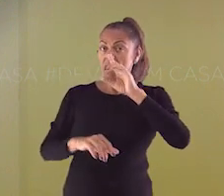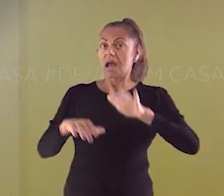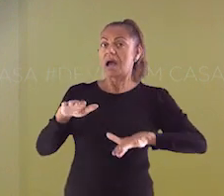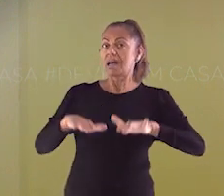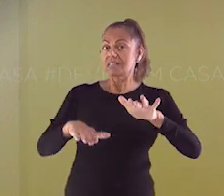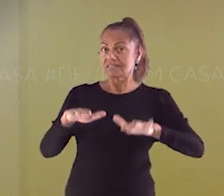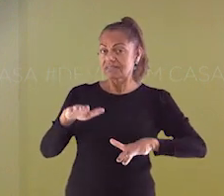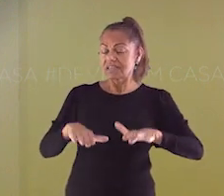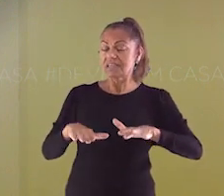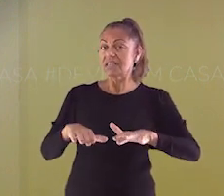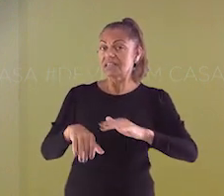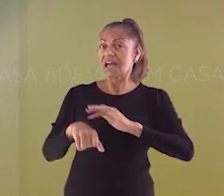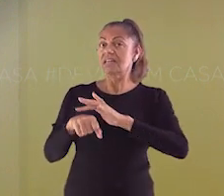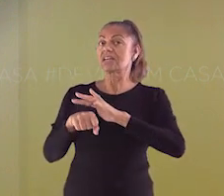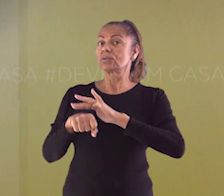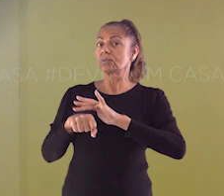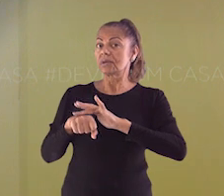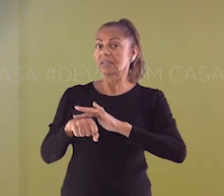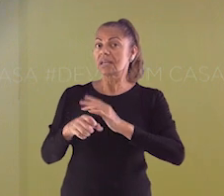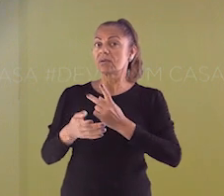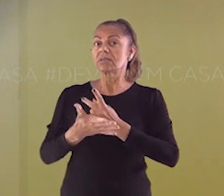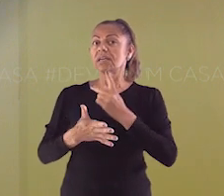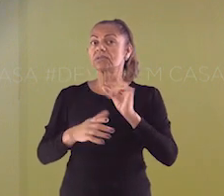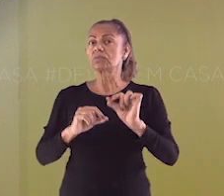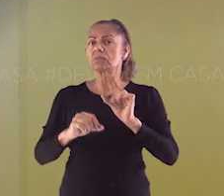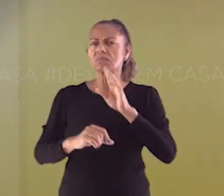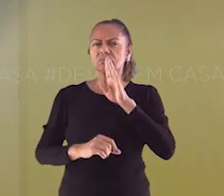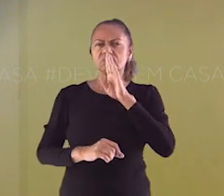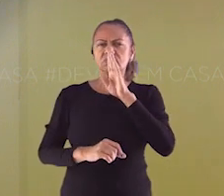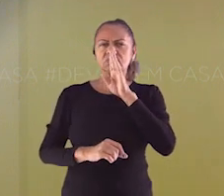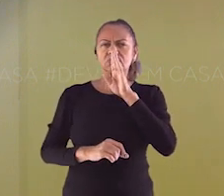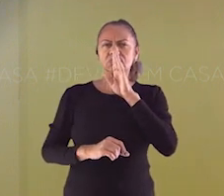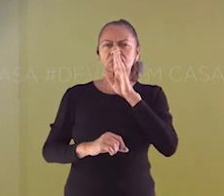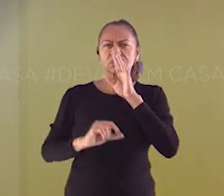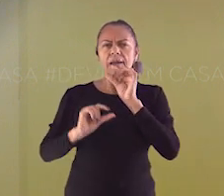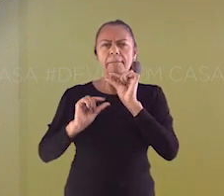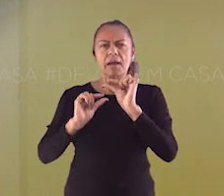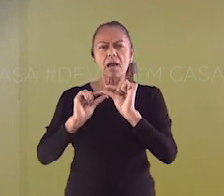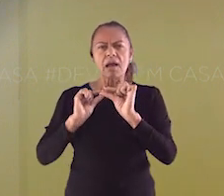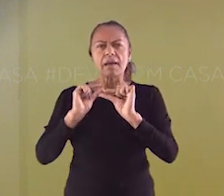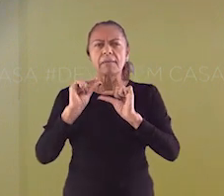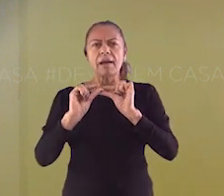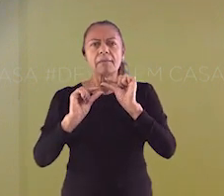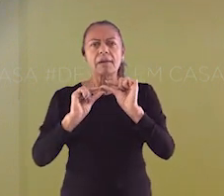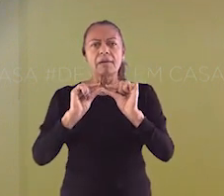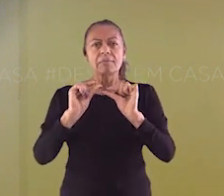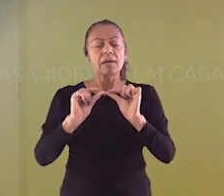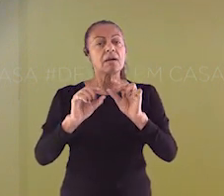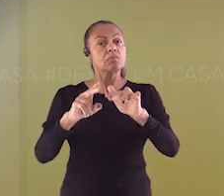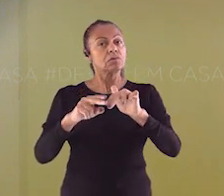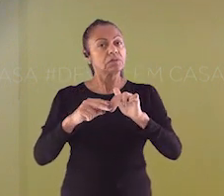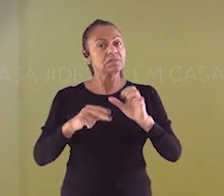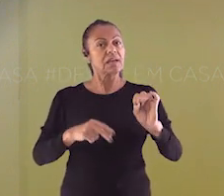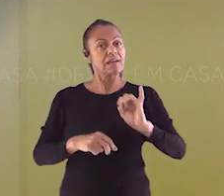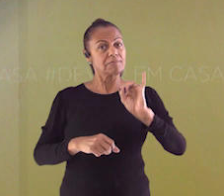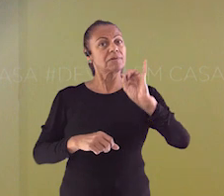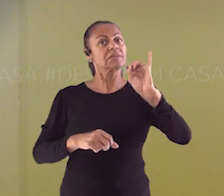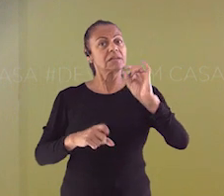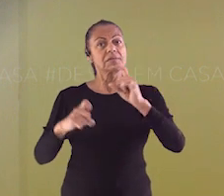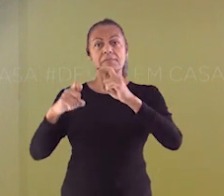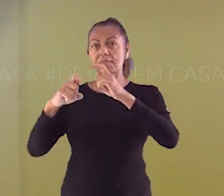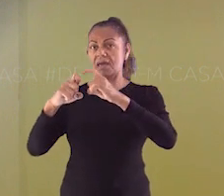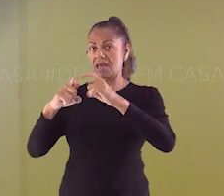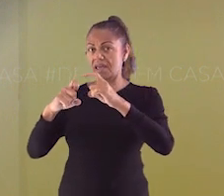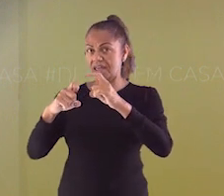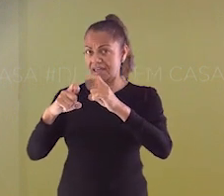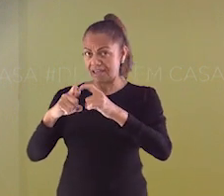cardiovasculares se manifestam de uma maneira silenciosa. Por isso, é tão importante realizarmos exames de sangue